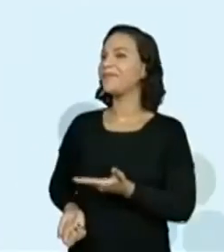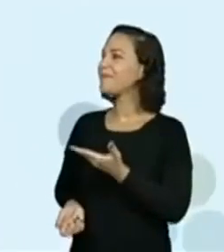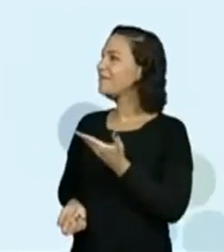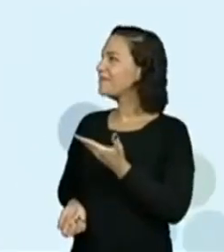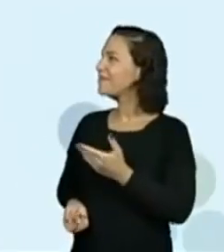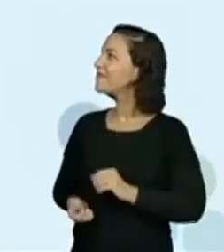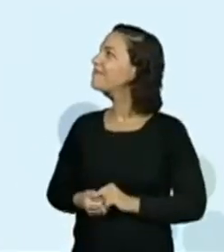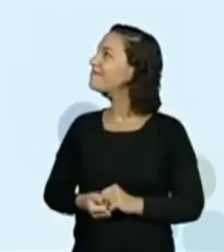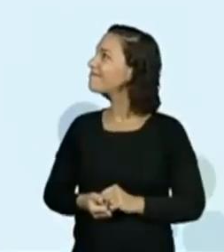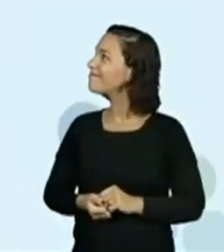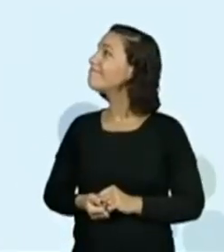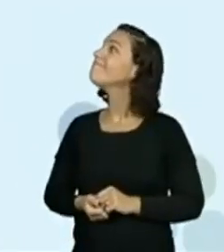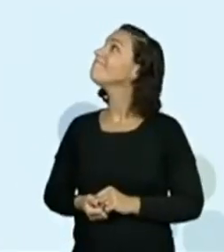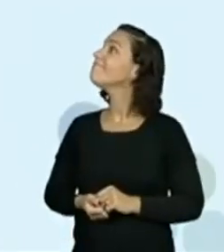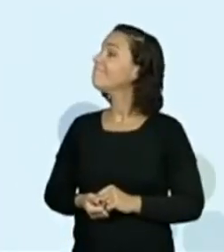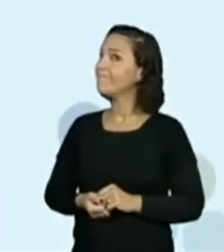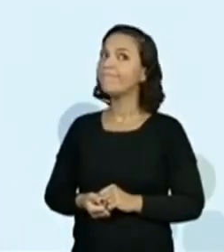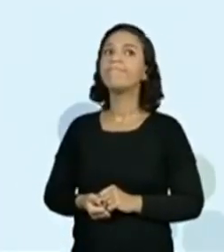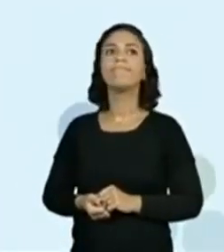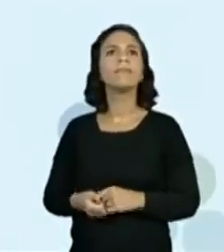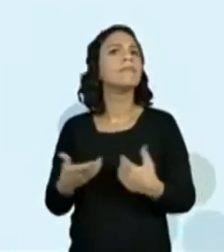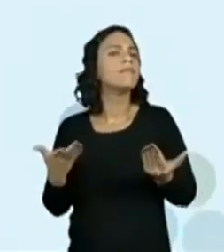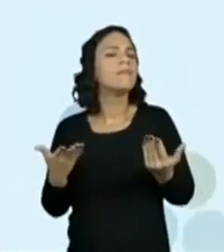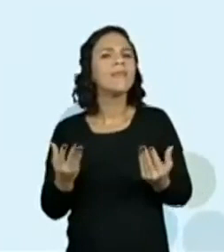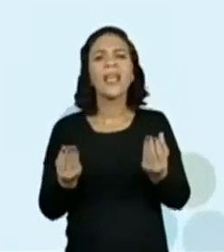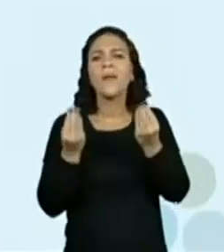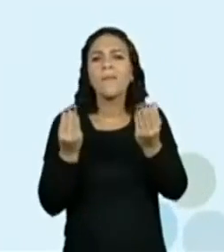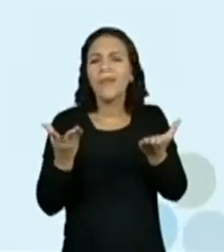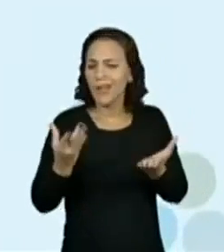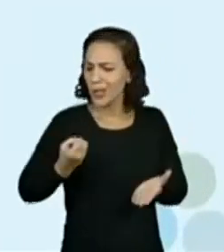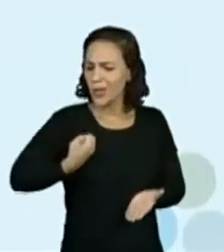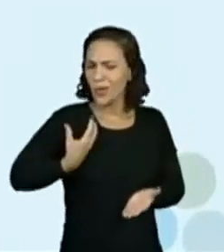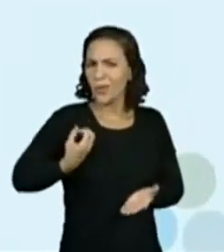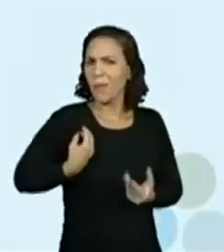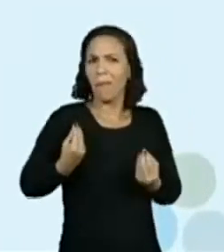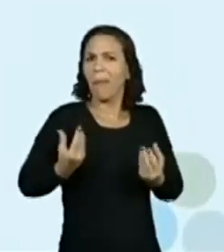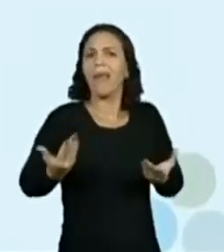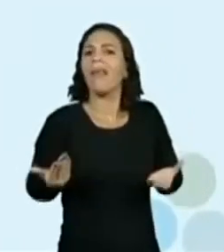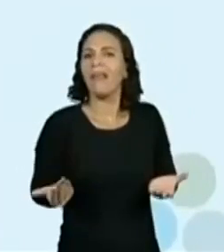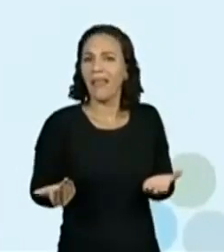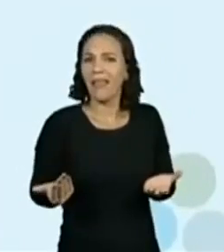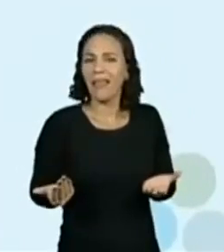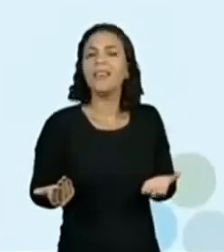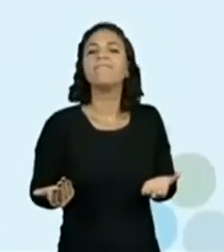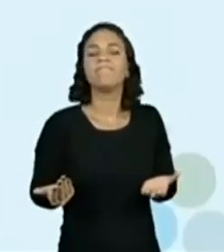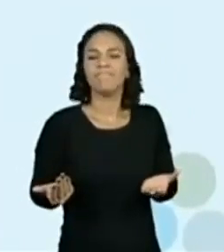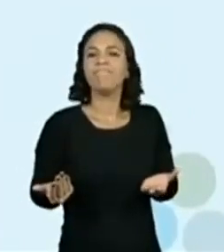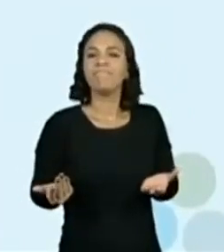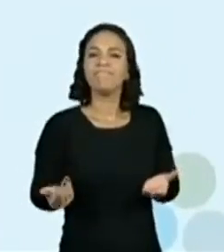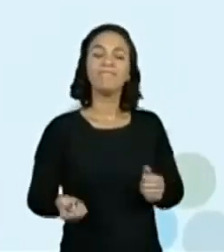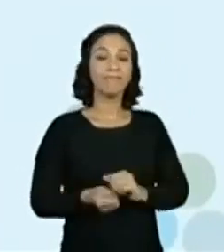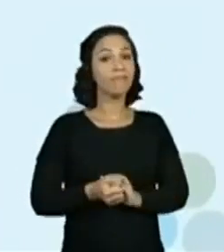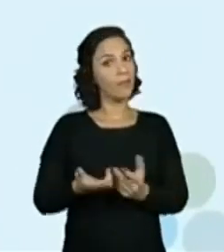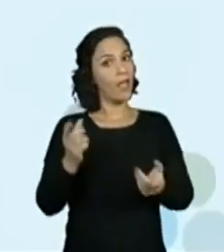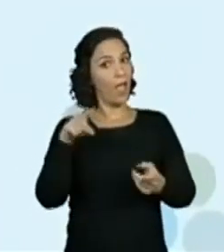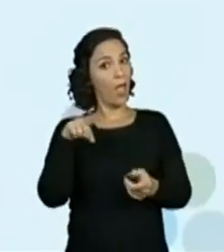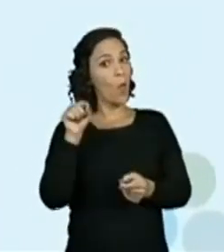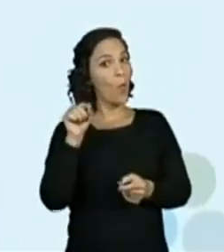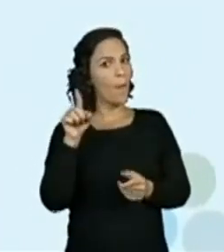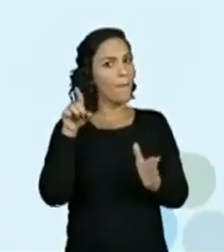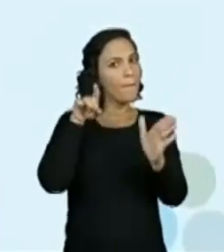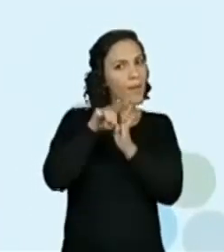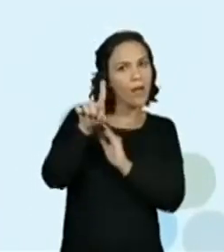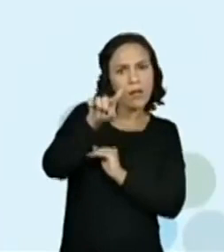tela. Isso Olha só. mesmo, para que servem os números? Para que servem os números? Uma pergunta, hein? Olha o ponto